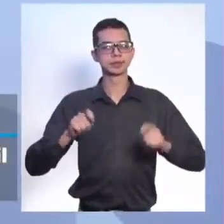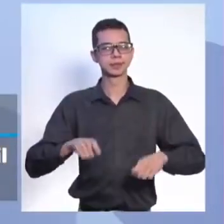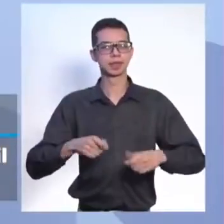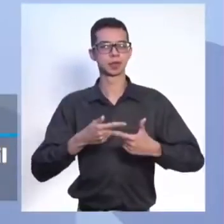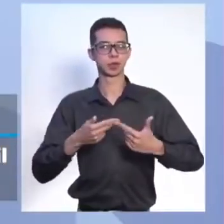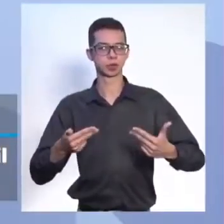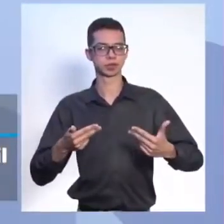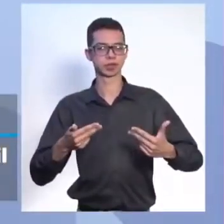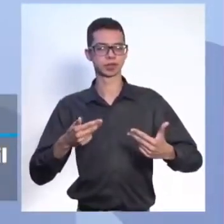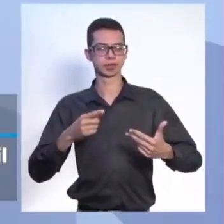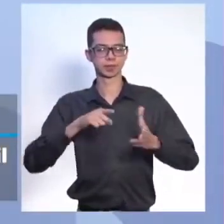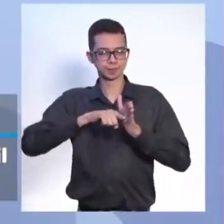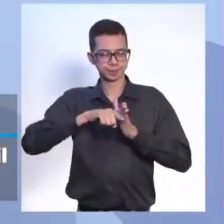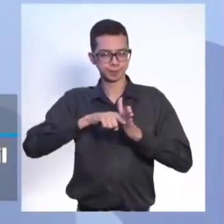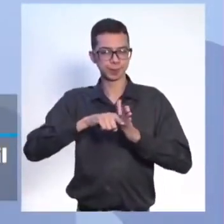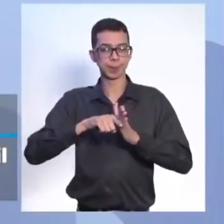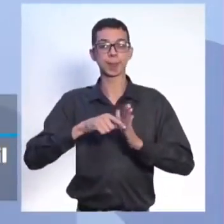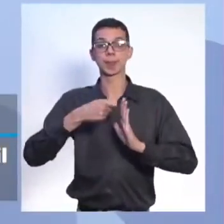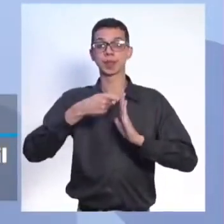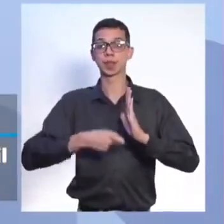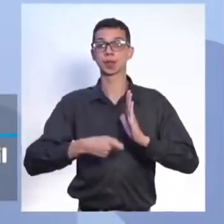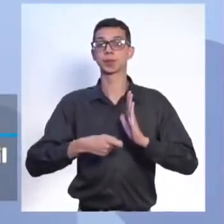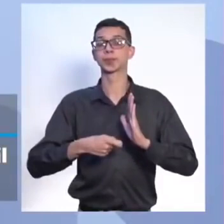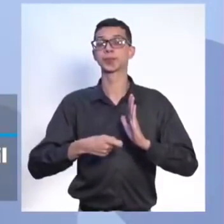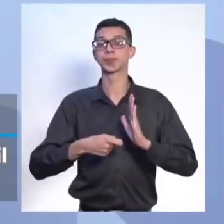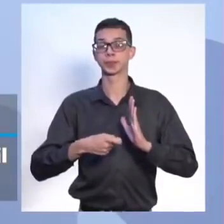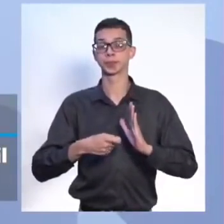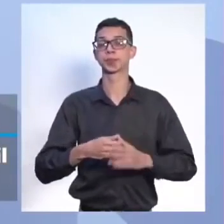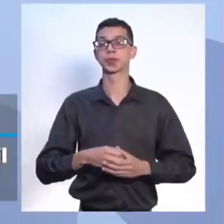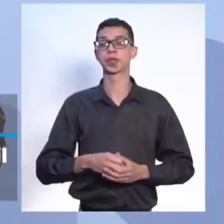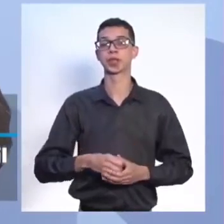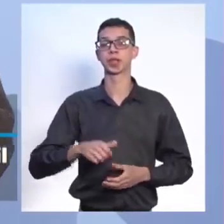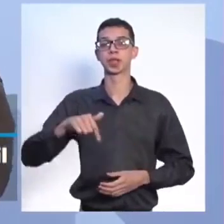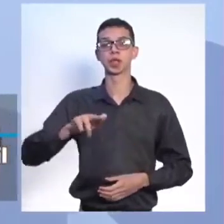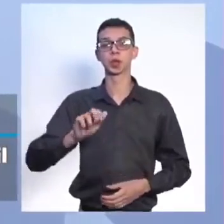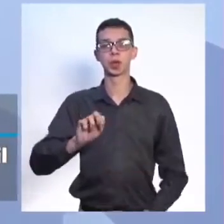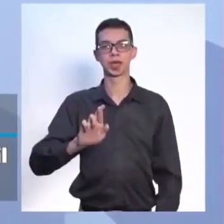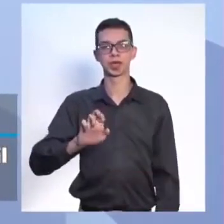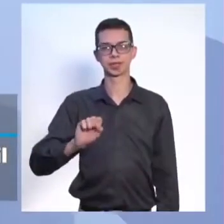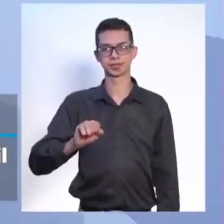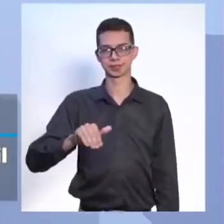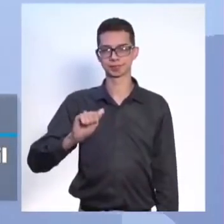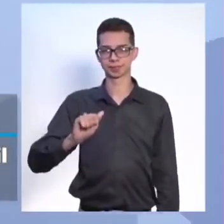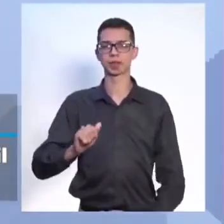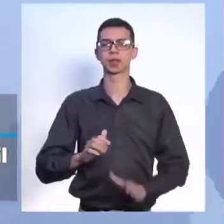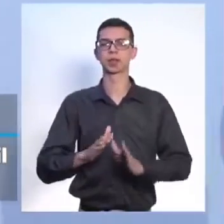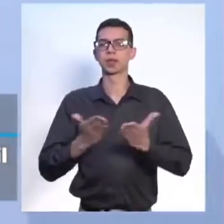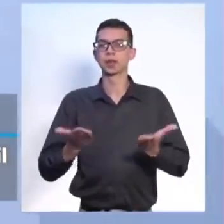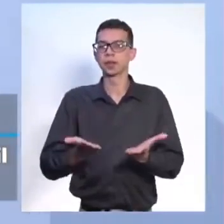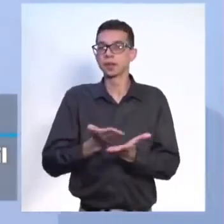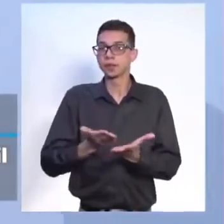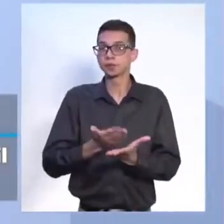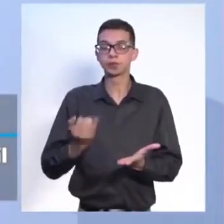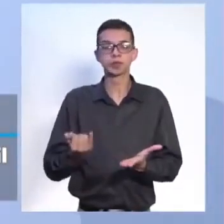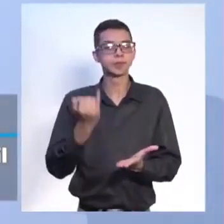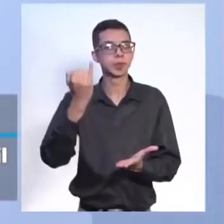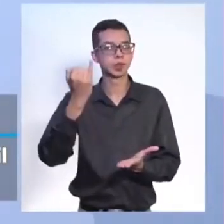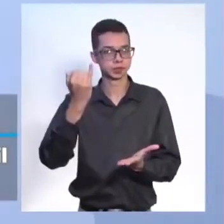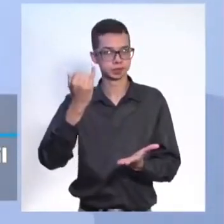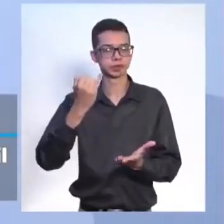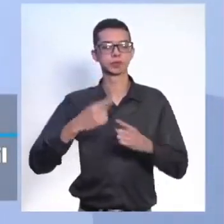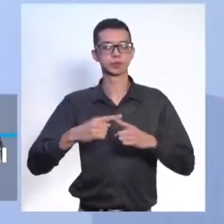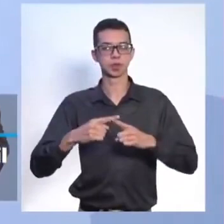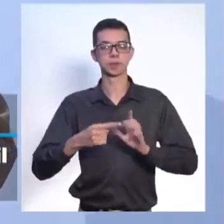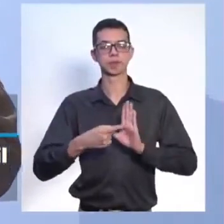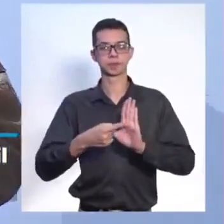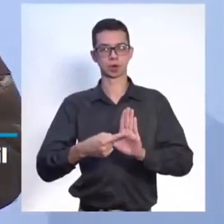um texto do livro, é o Triste Fim de Policarpo Quaresma, e muito interessante esse livro, quem puder ler, que mostra as contradições